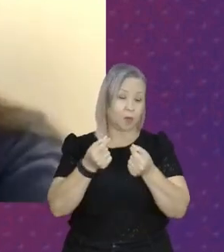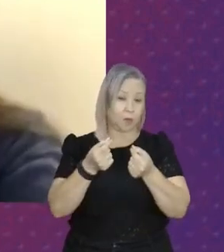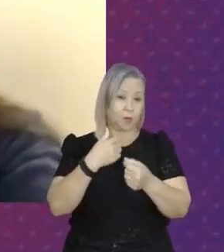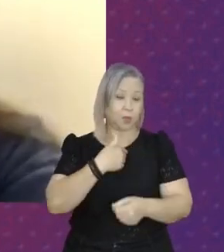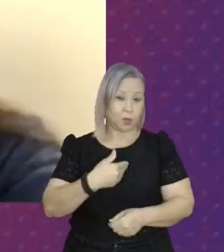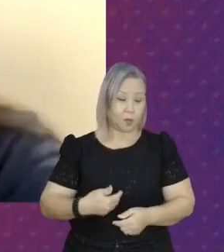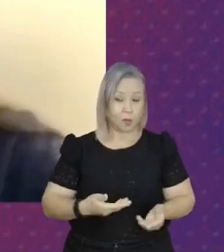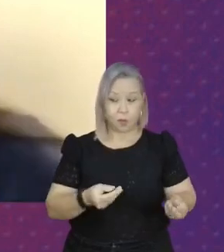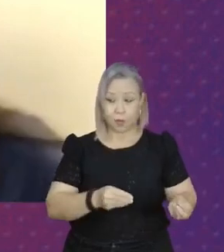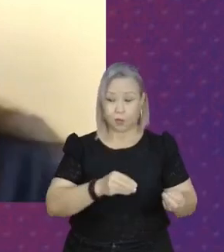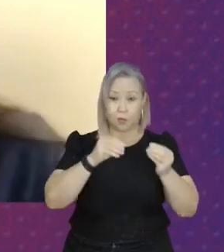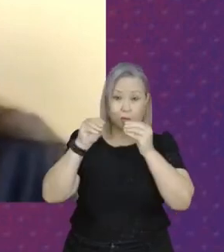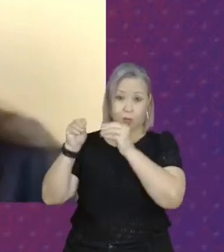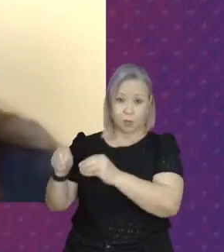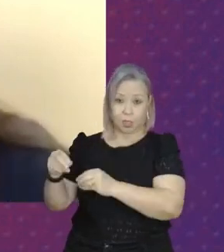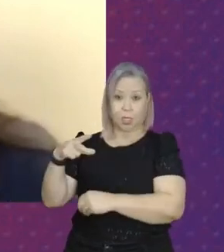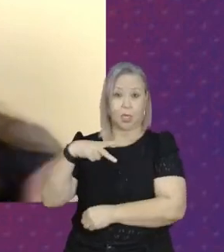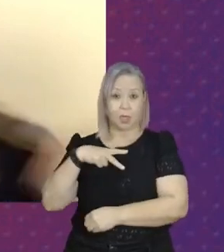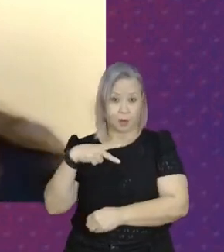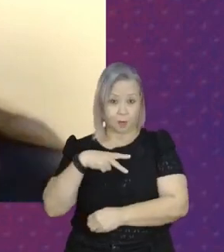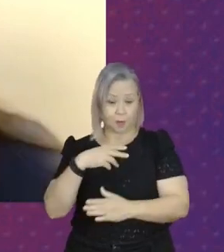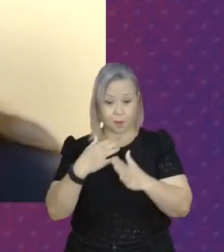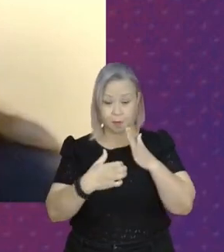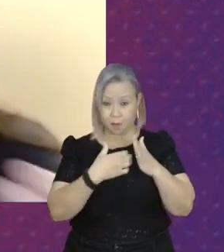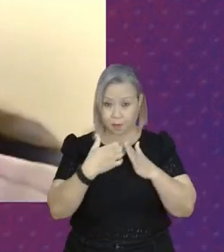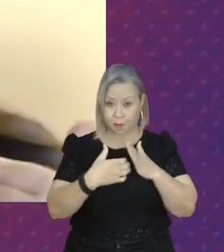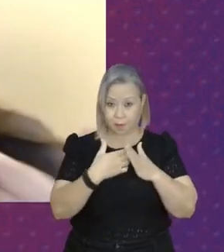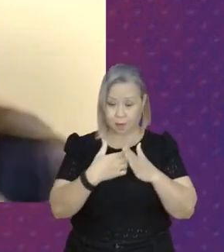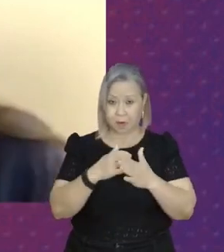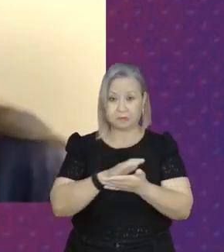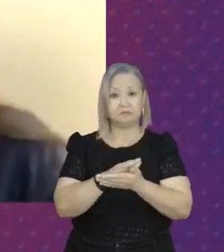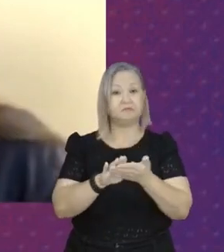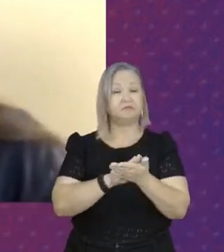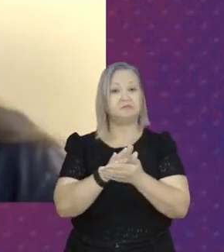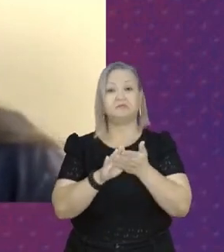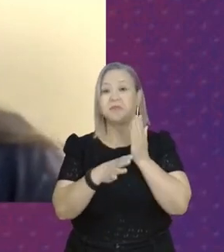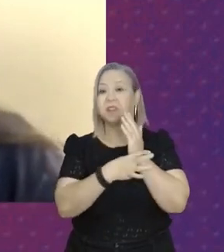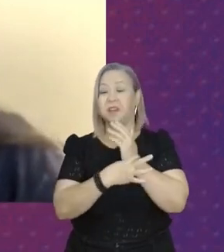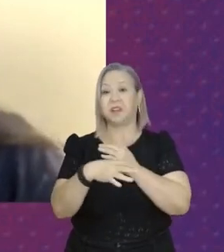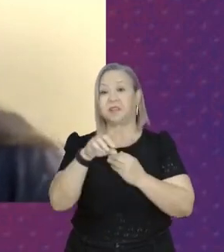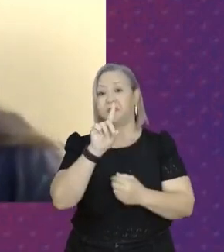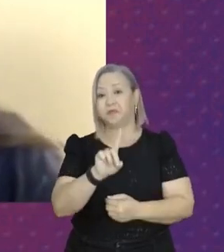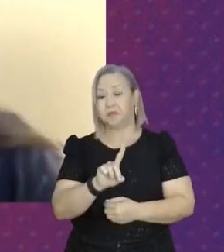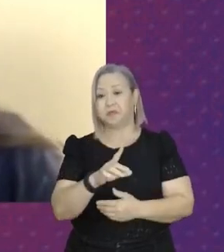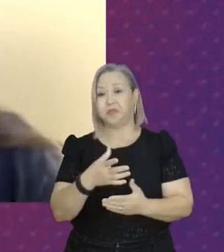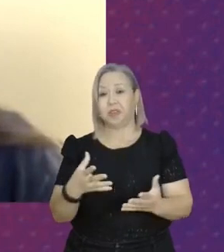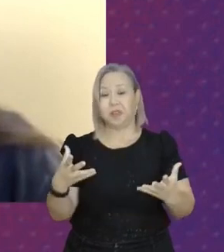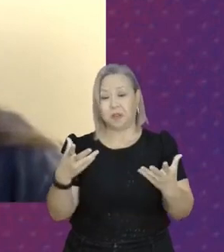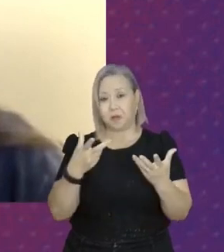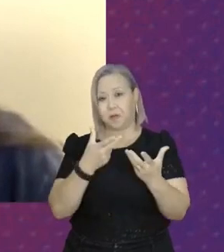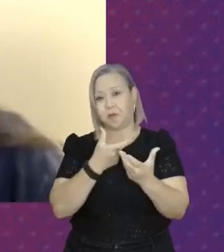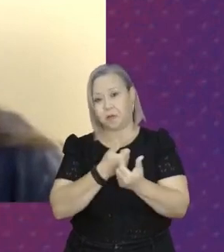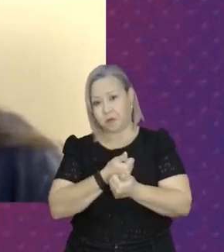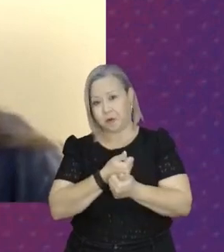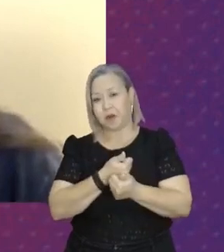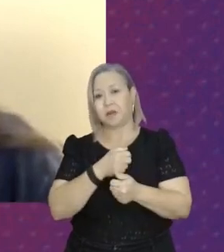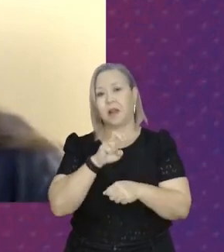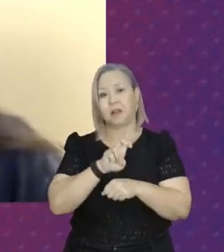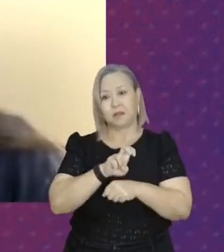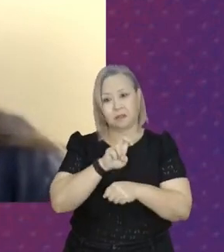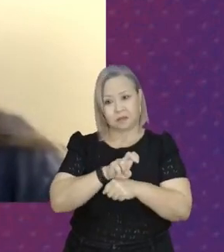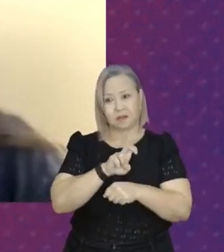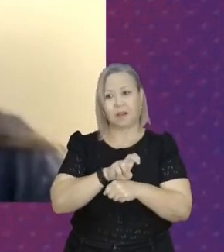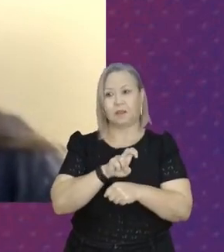setor privado, sem garantir o direito, necessariamente, à qualidade das